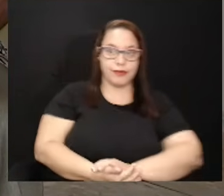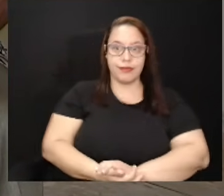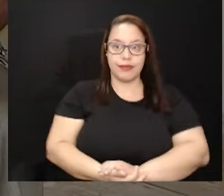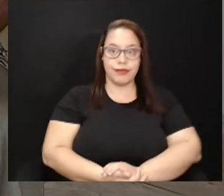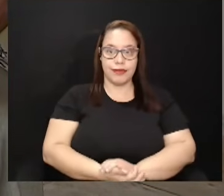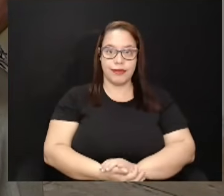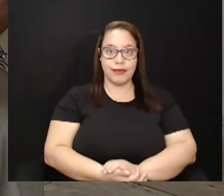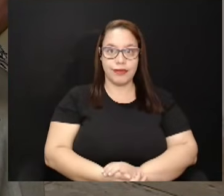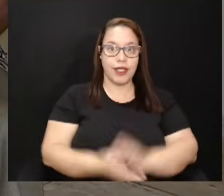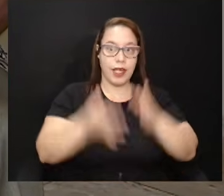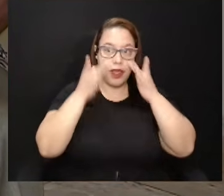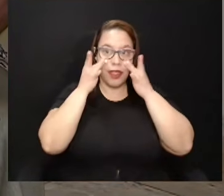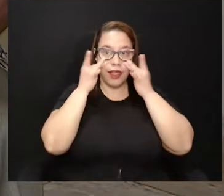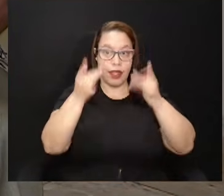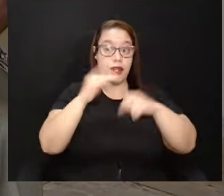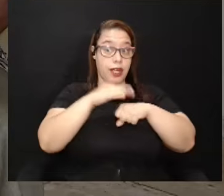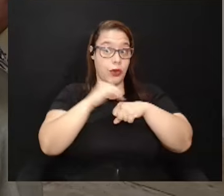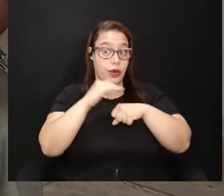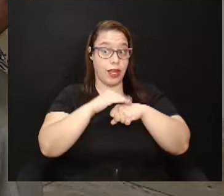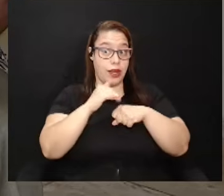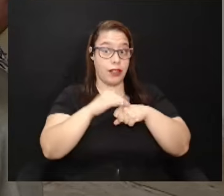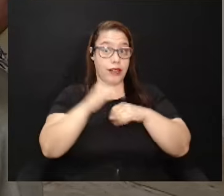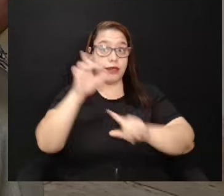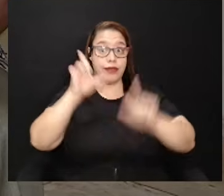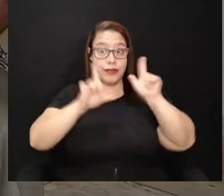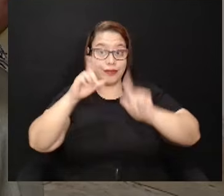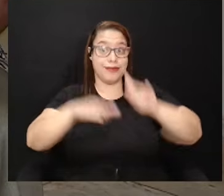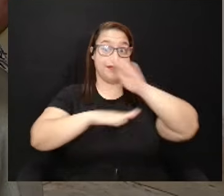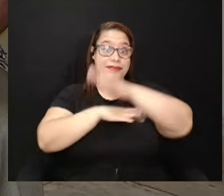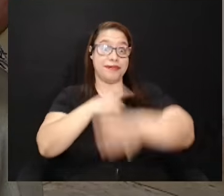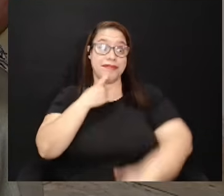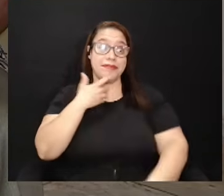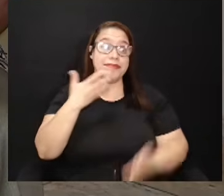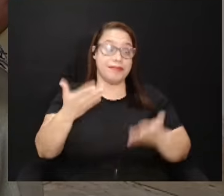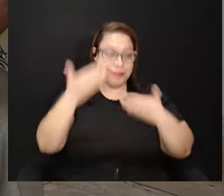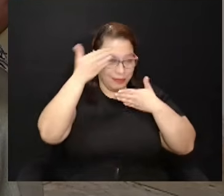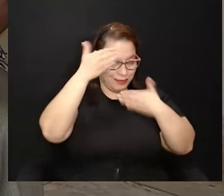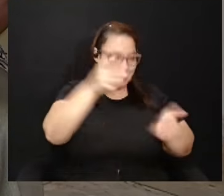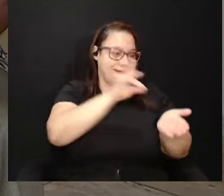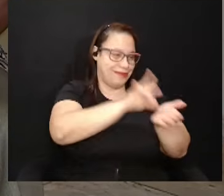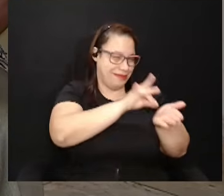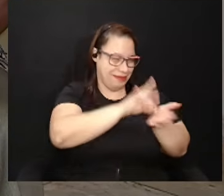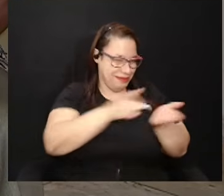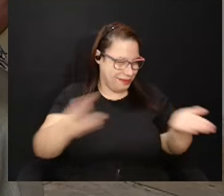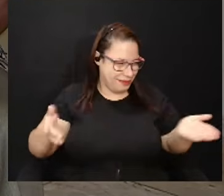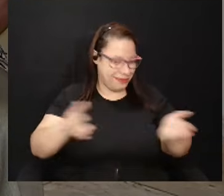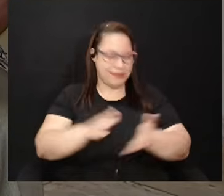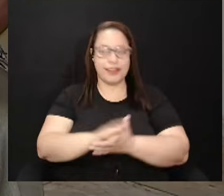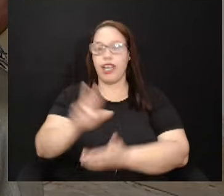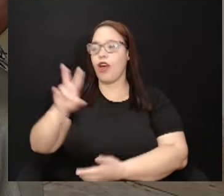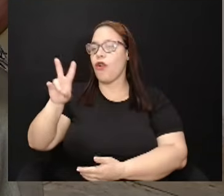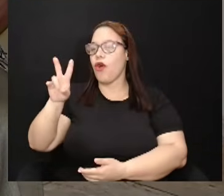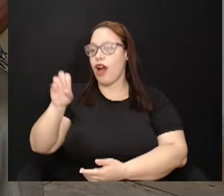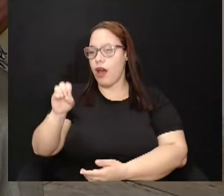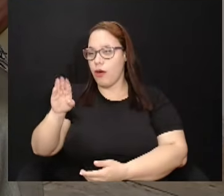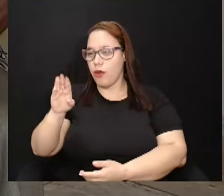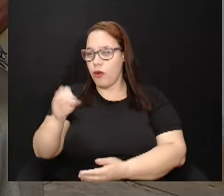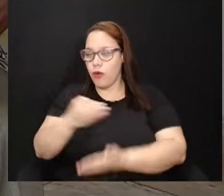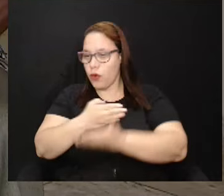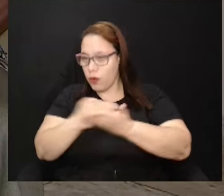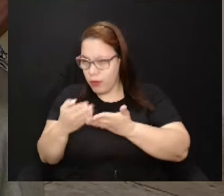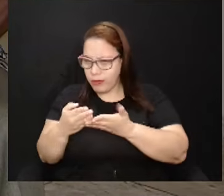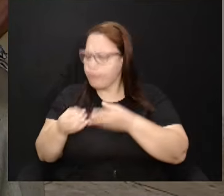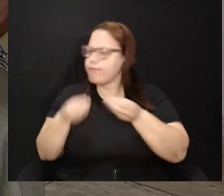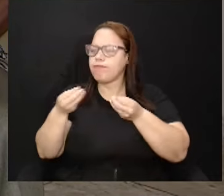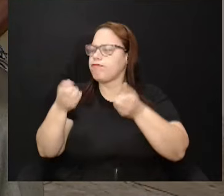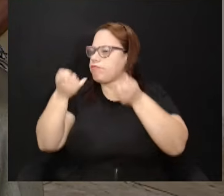e carinho da TV Câmara, né? Obrigadão mesmo. Vado, vamos começar do começo mesmo. Eu queria que você falasse um pouco